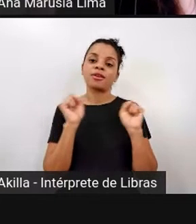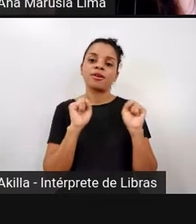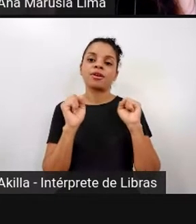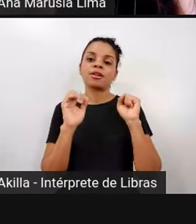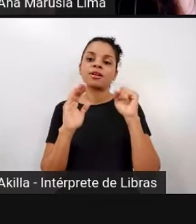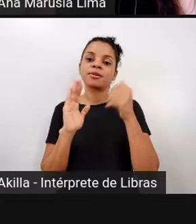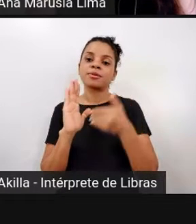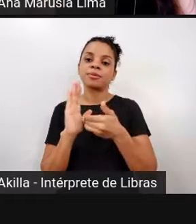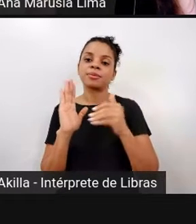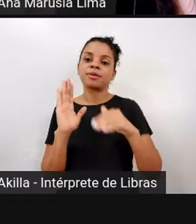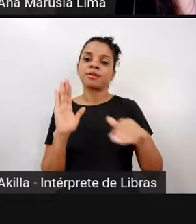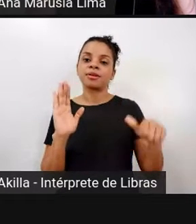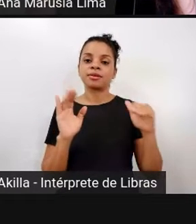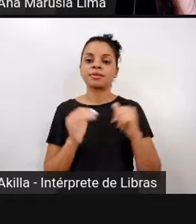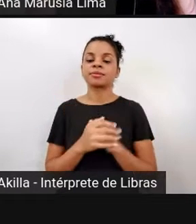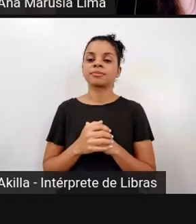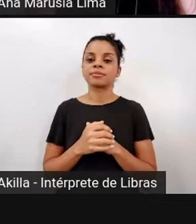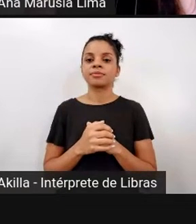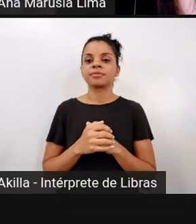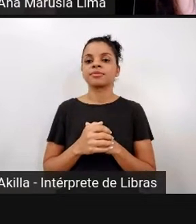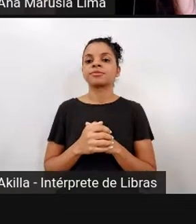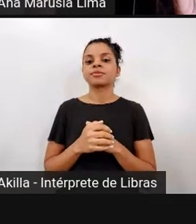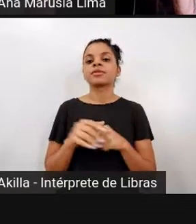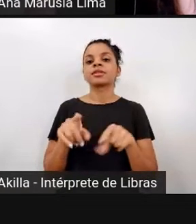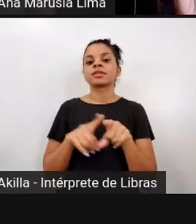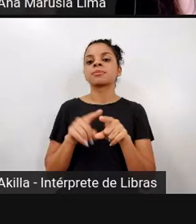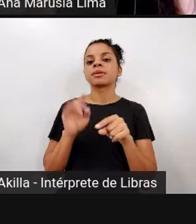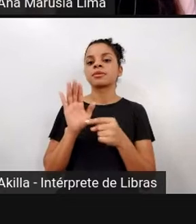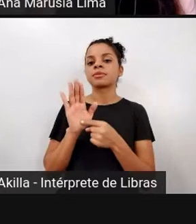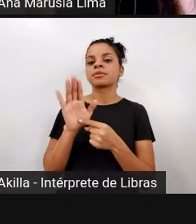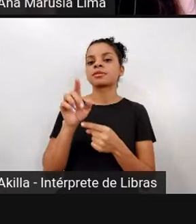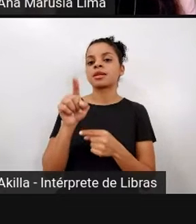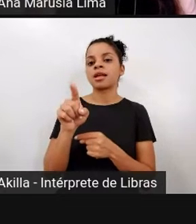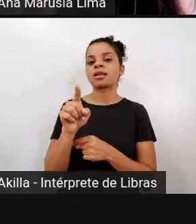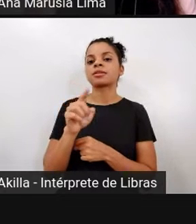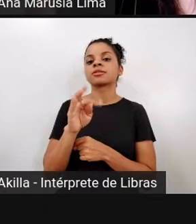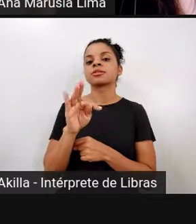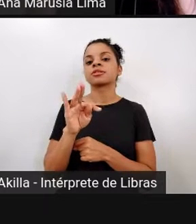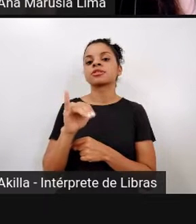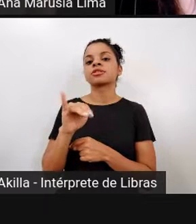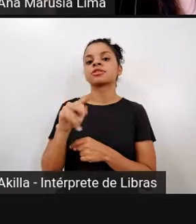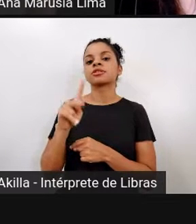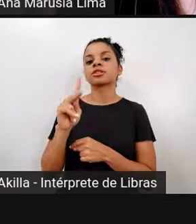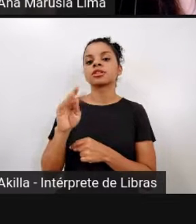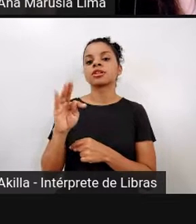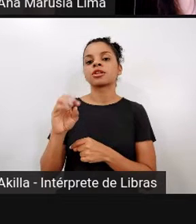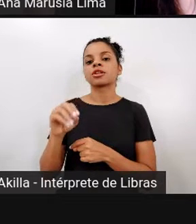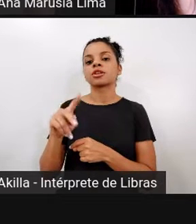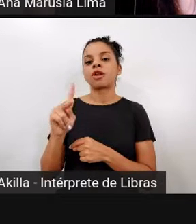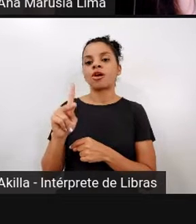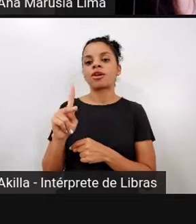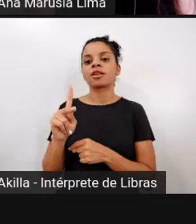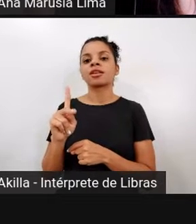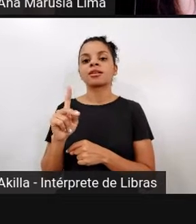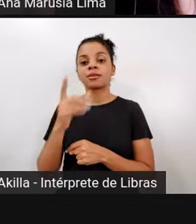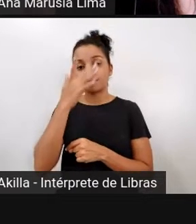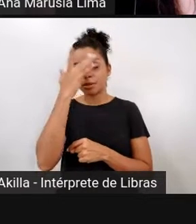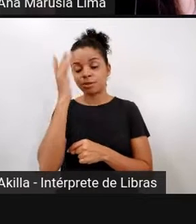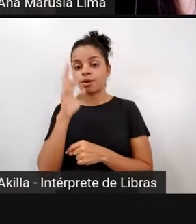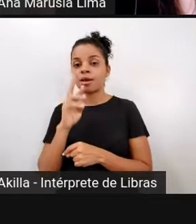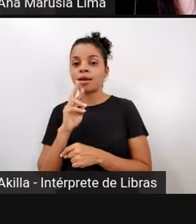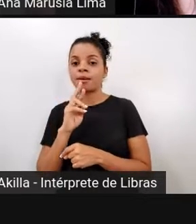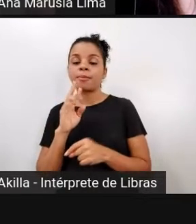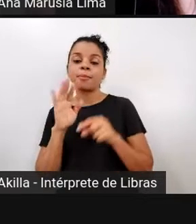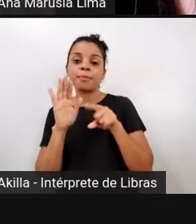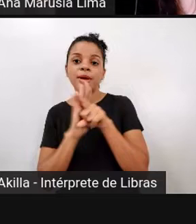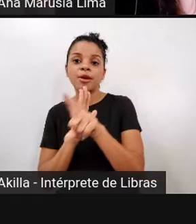de interação, um cidadão faz uma pergunta, e depois da resposta da Câmara, ele diz, é a primeira vez que um órgão público me responde dessa